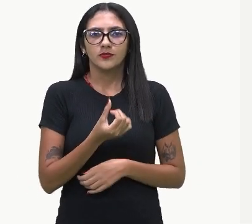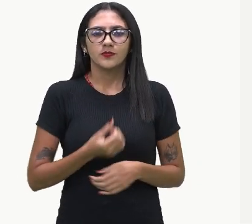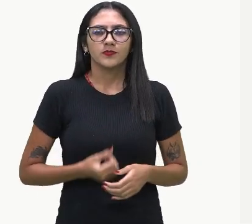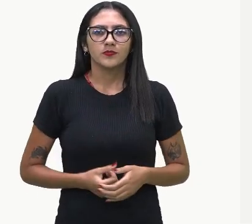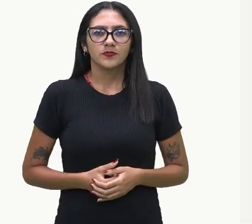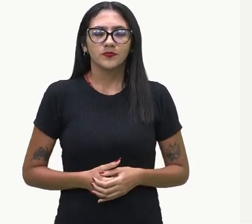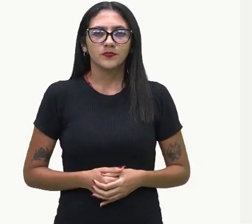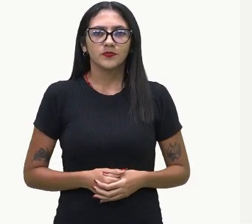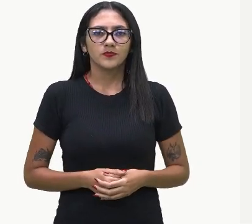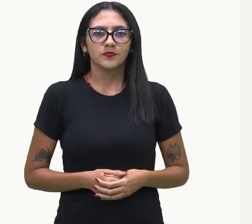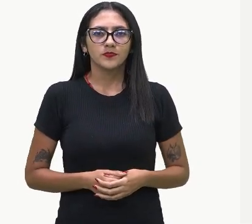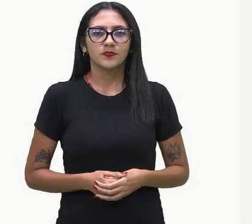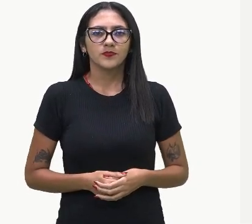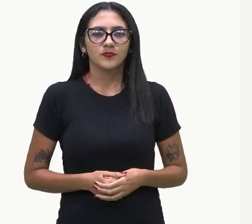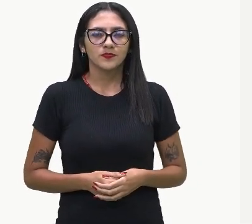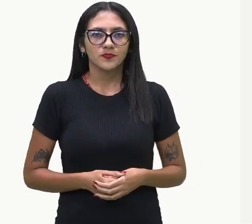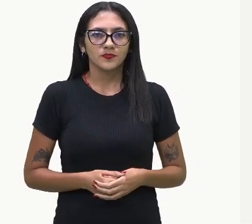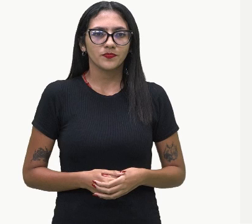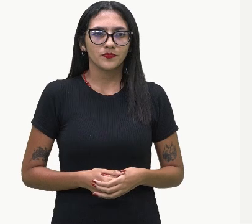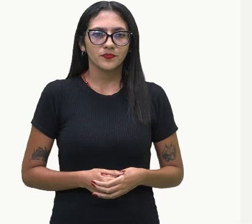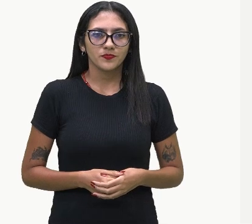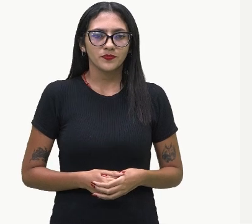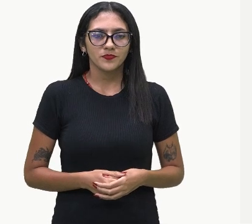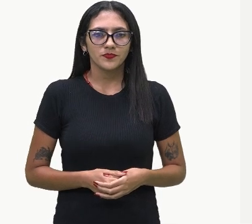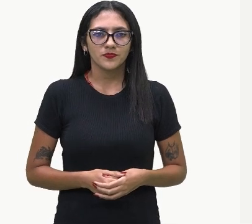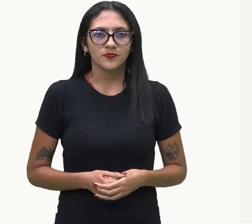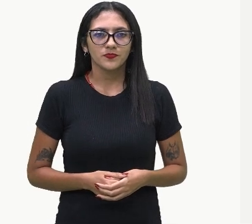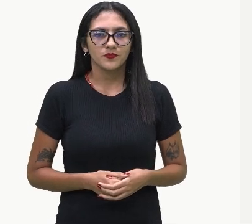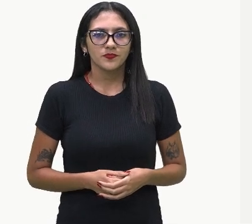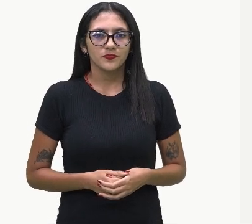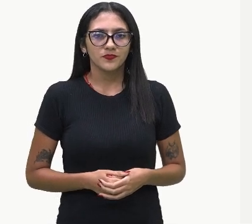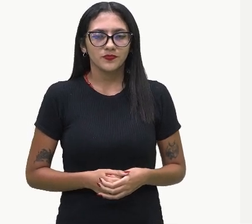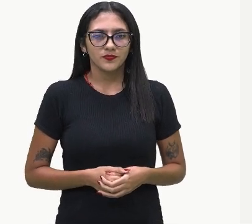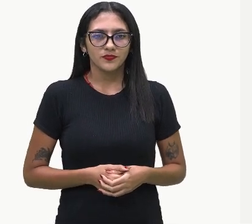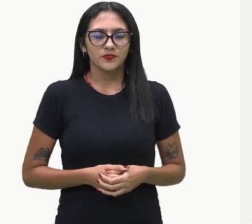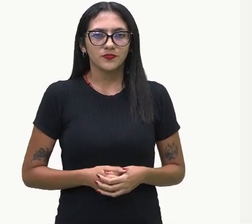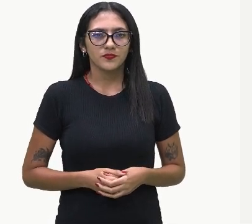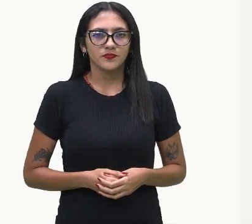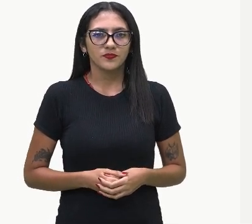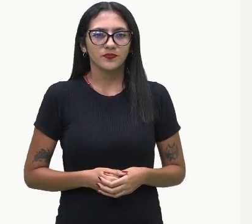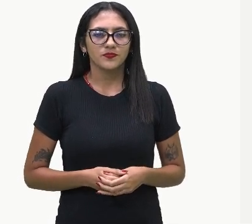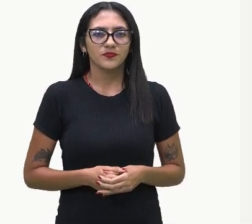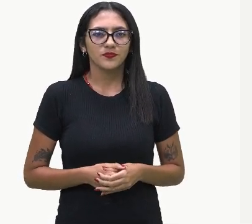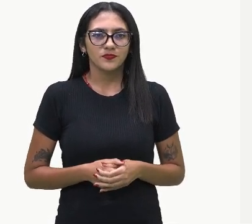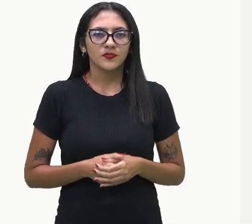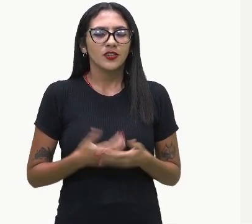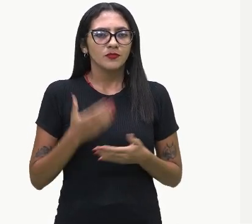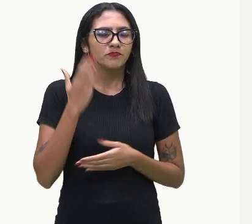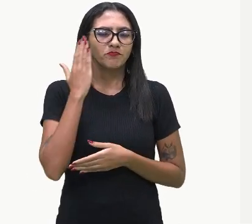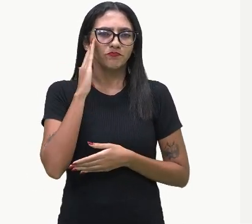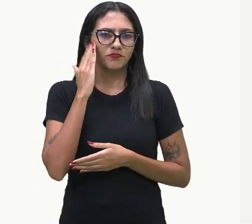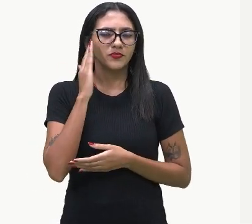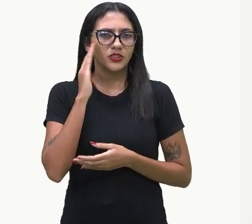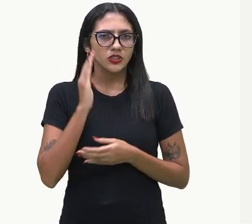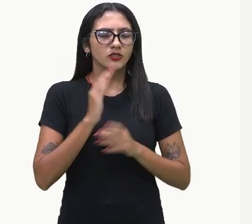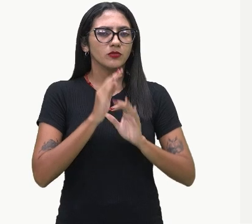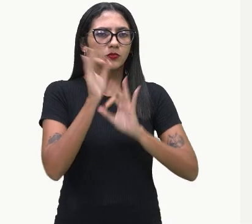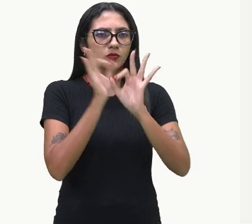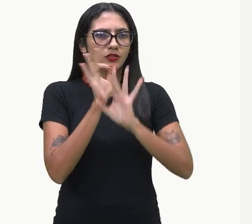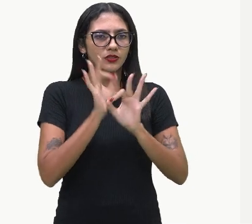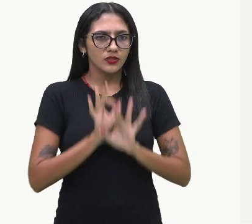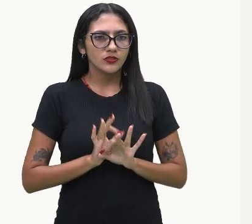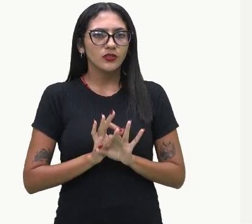1,6. Tudo bem? E aí, né, entendido como é que funciona?